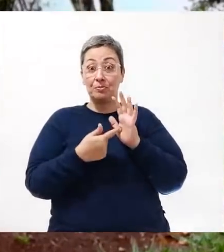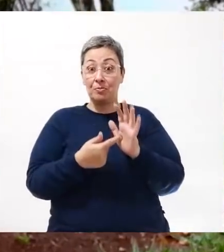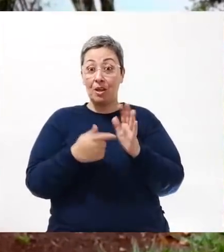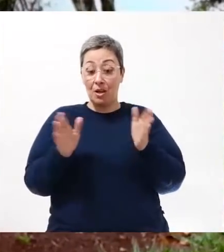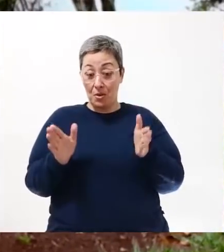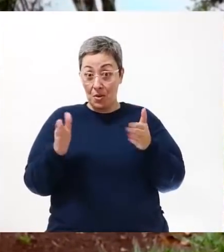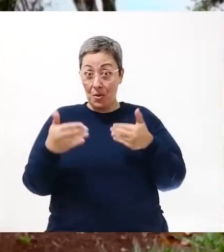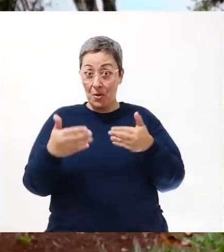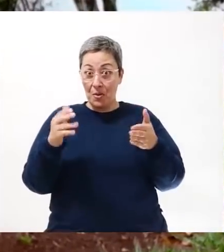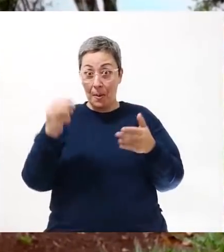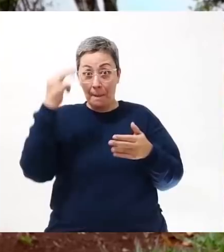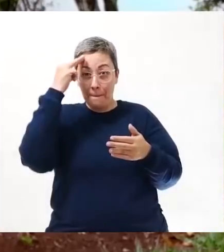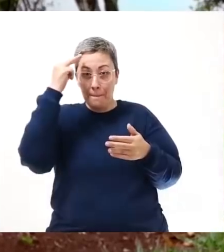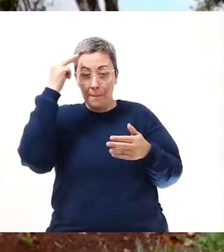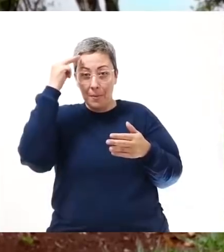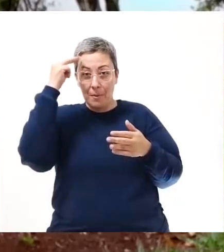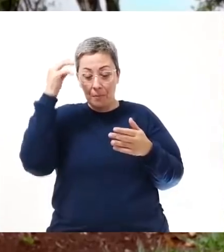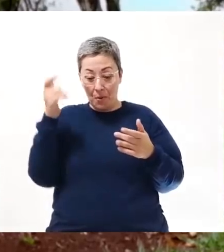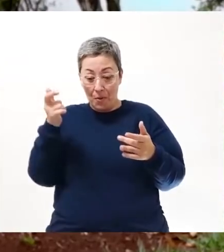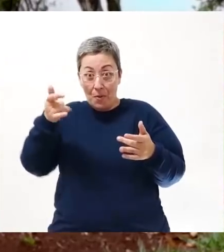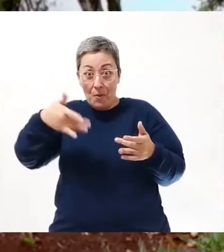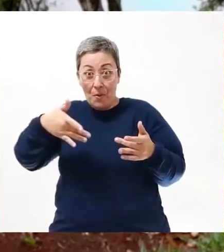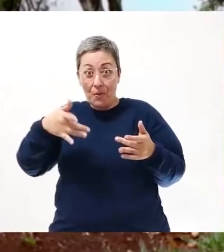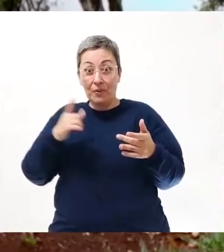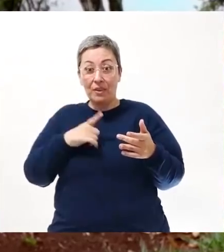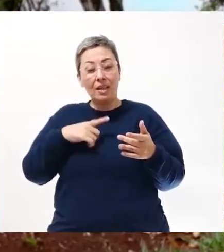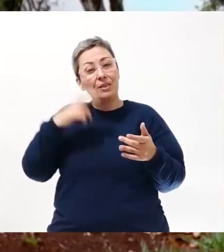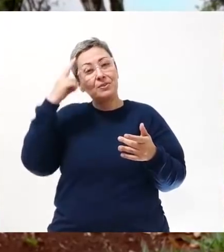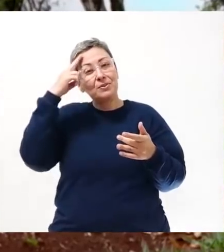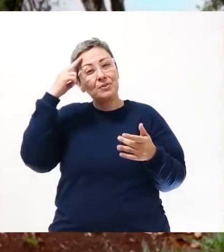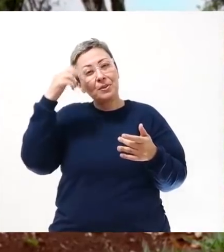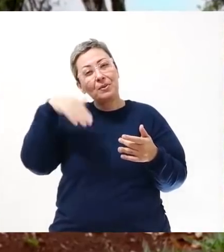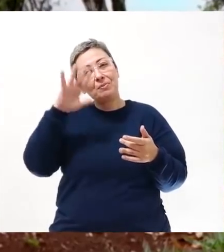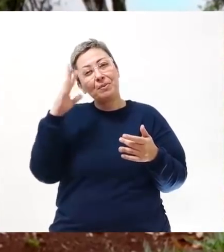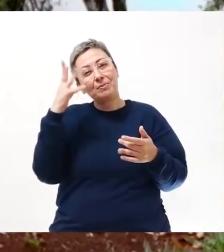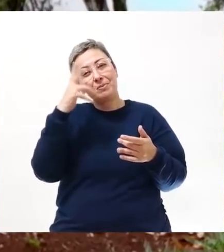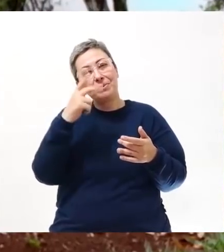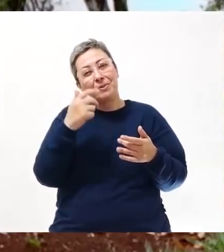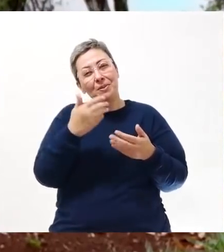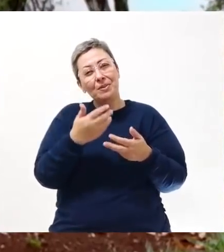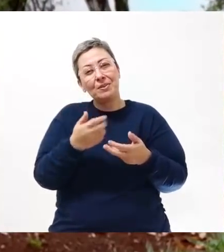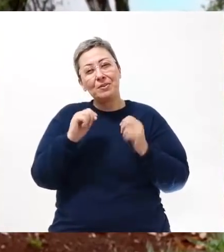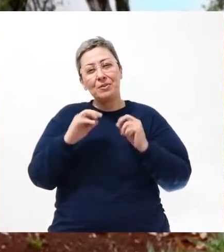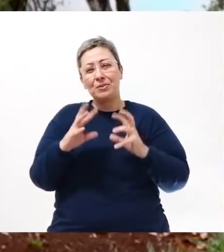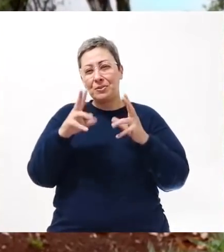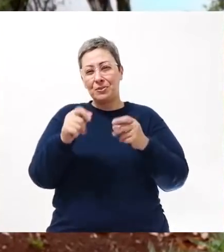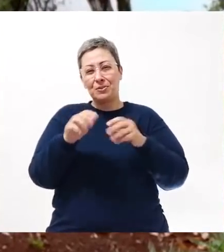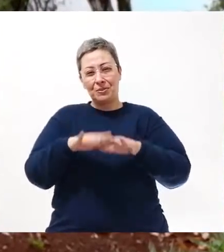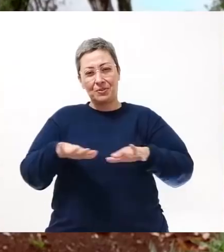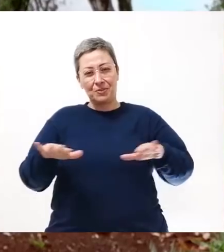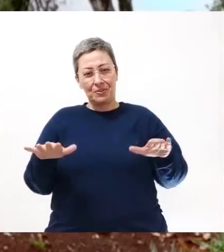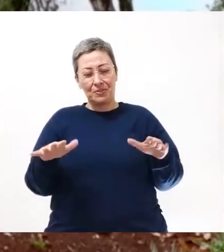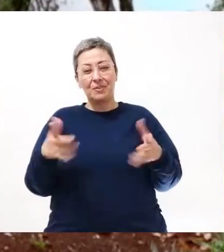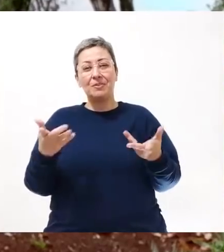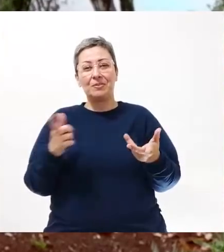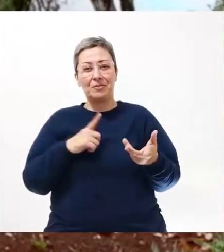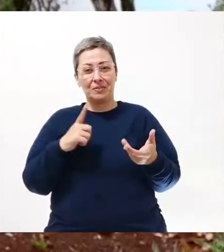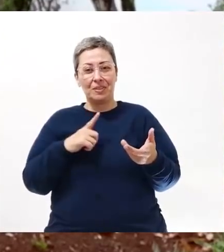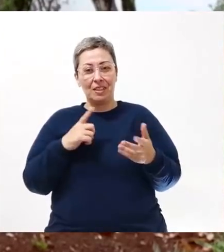Hoje eu trago o nosso baú da memória, onde dormem os sonhos mais bonitos de todas as